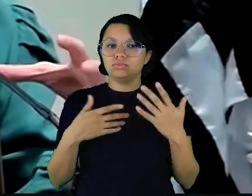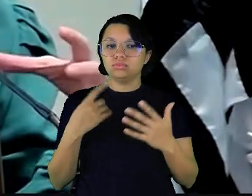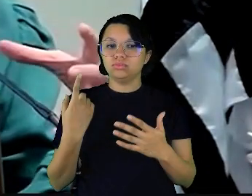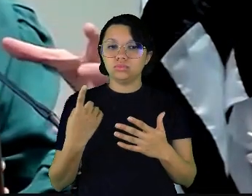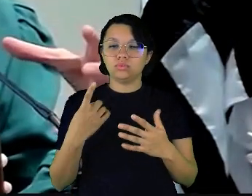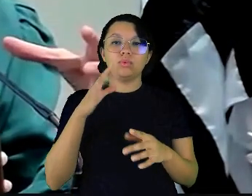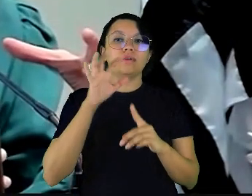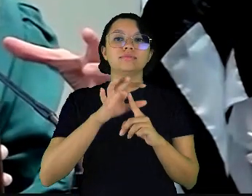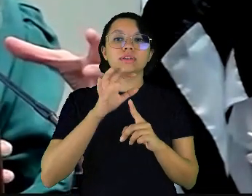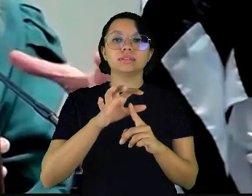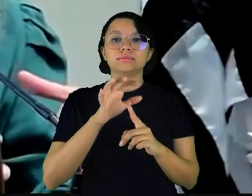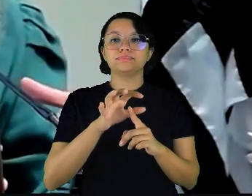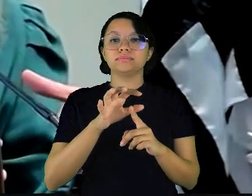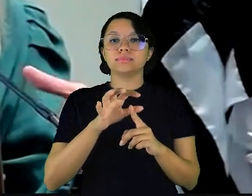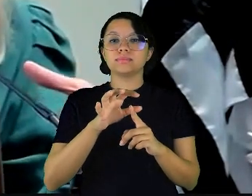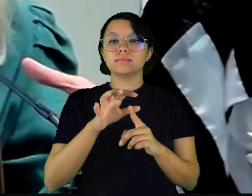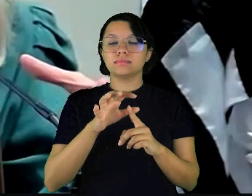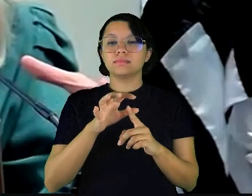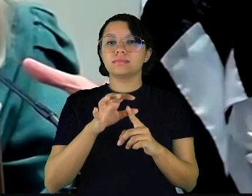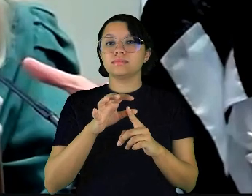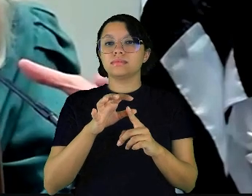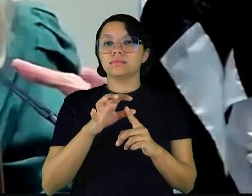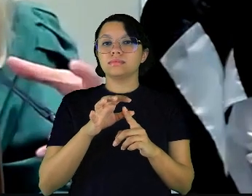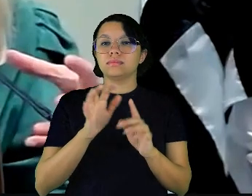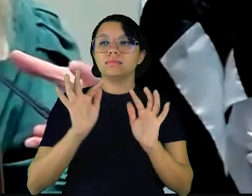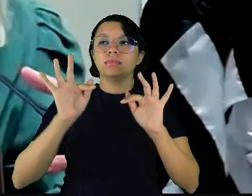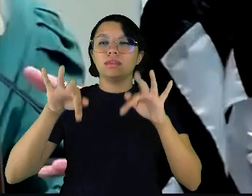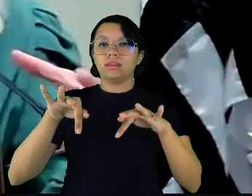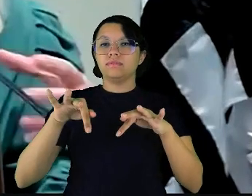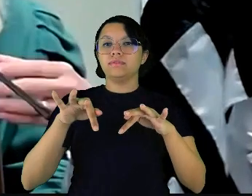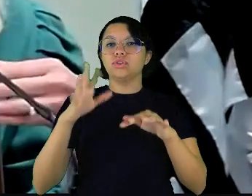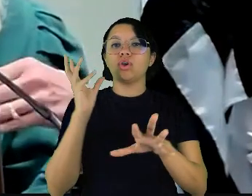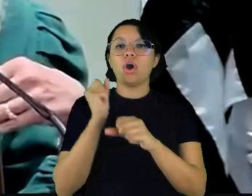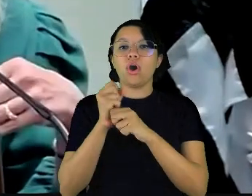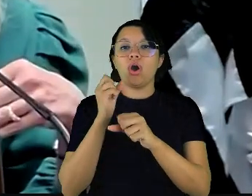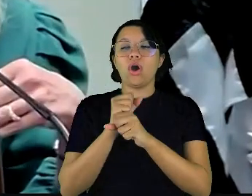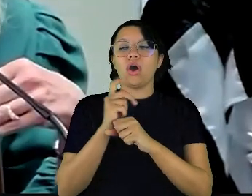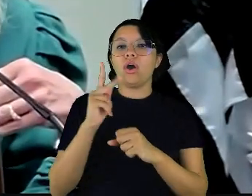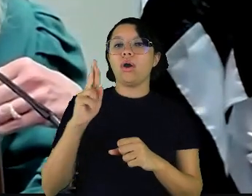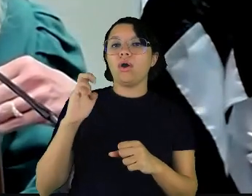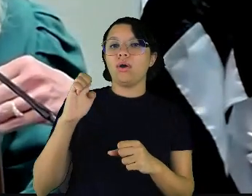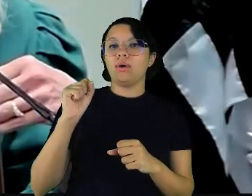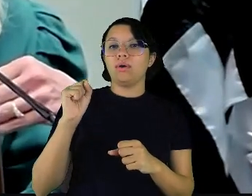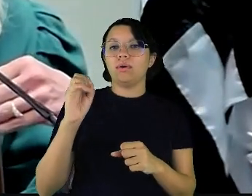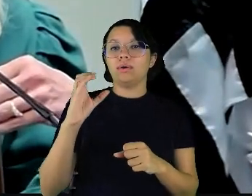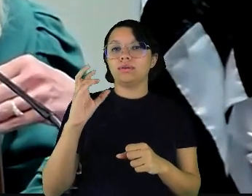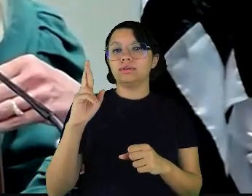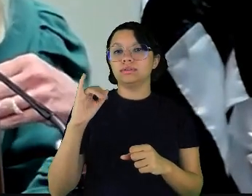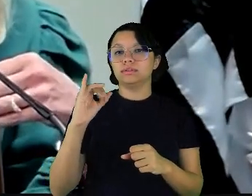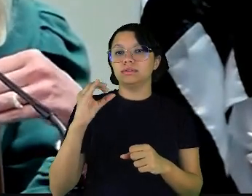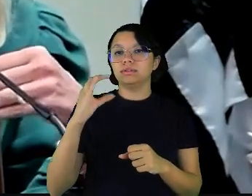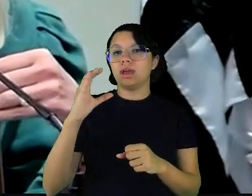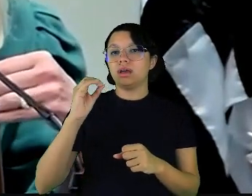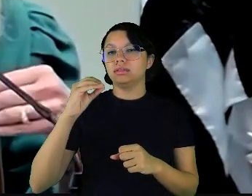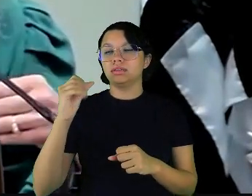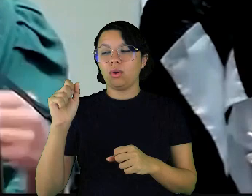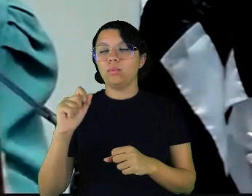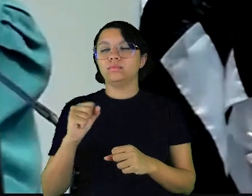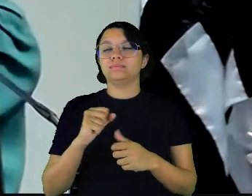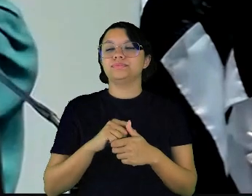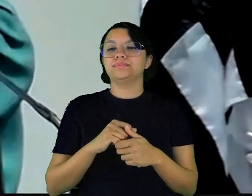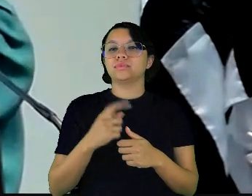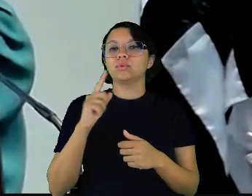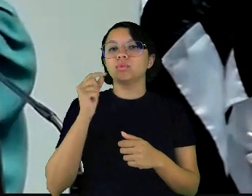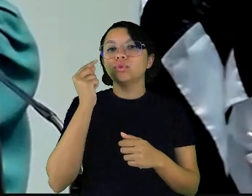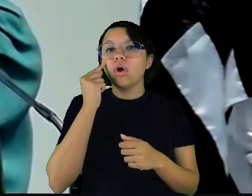um efeito para fins de contagem de prescrição, né? O que